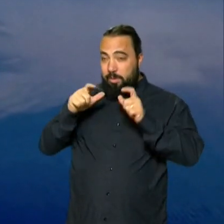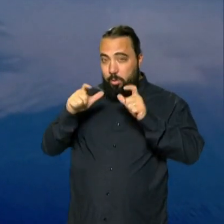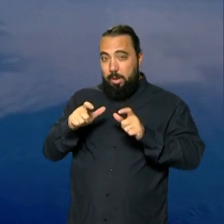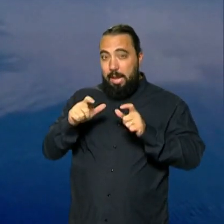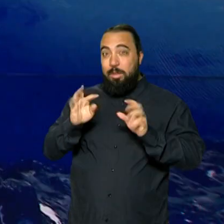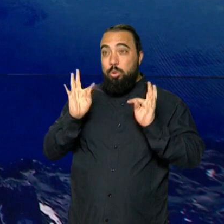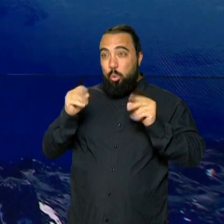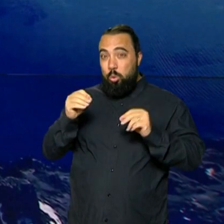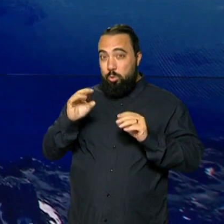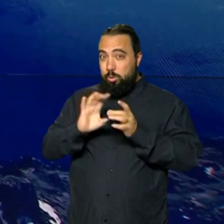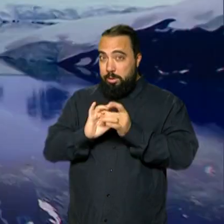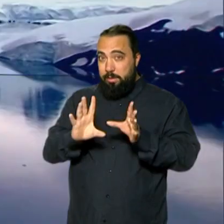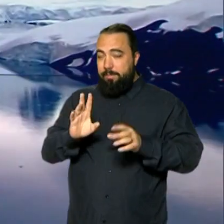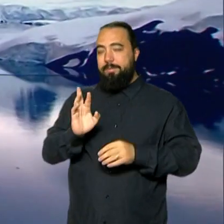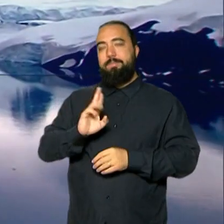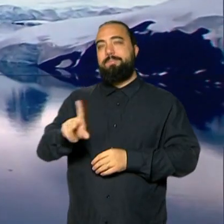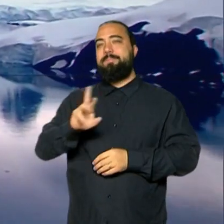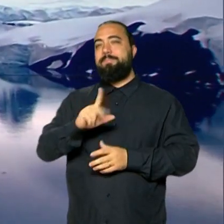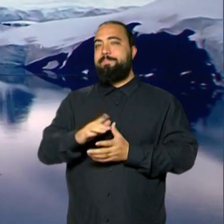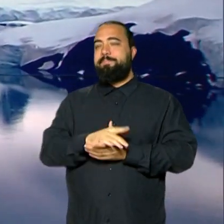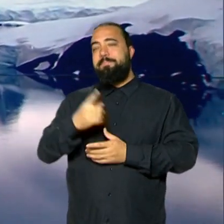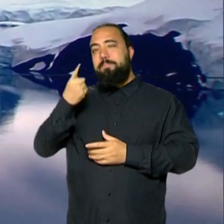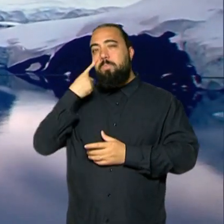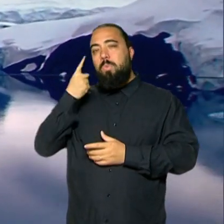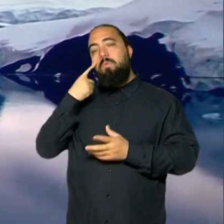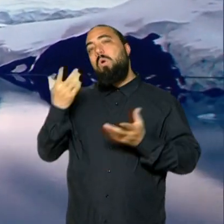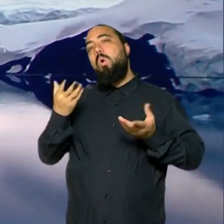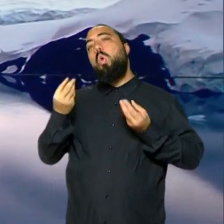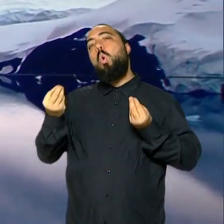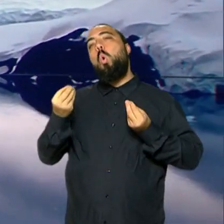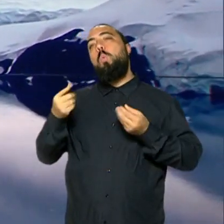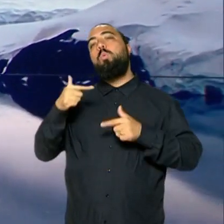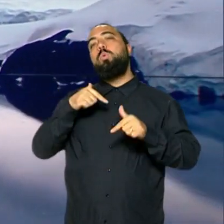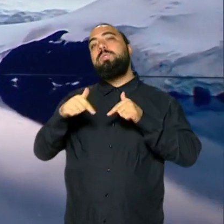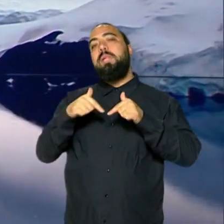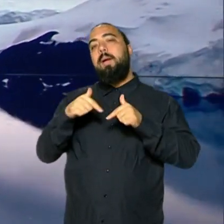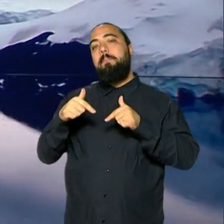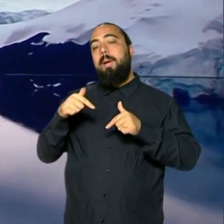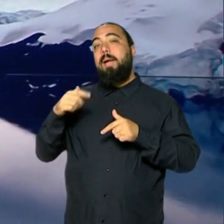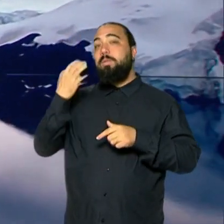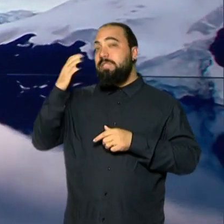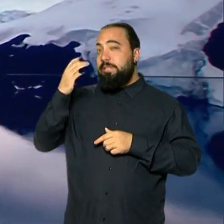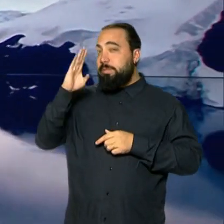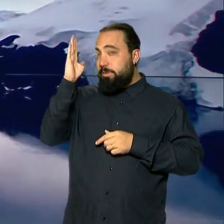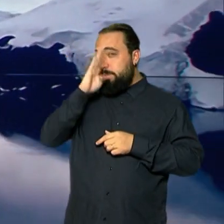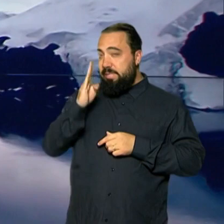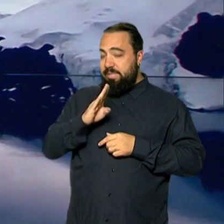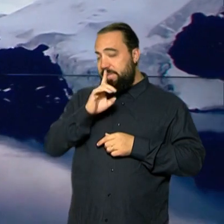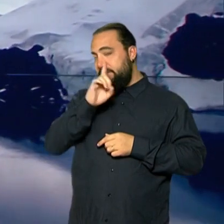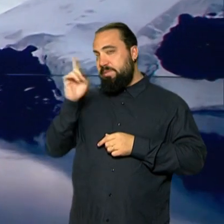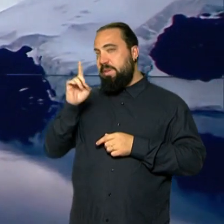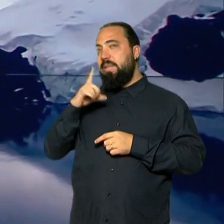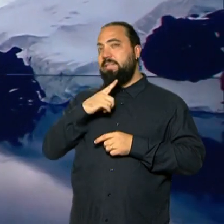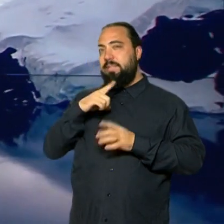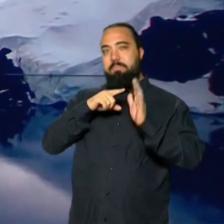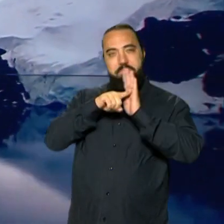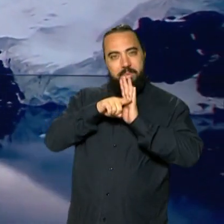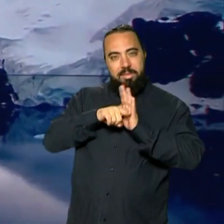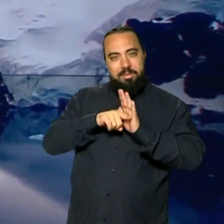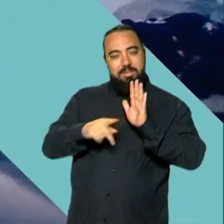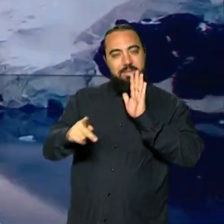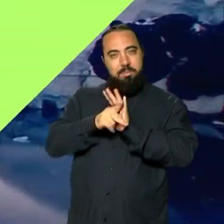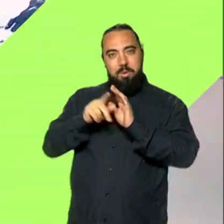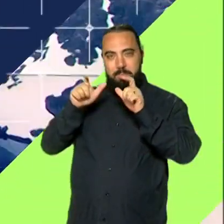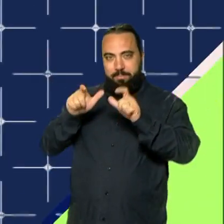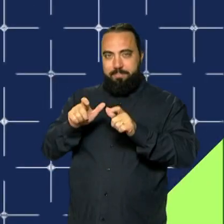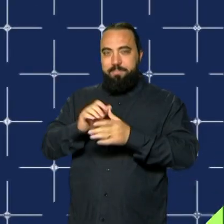todos. Vamos conferir agora como é a rotina e o trabalho de cientistas brasileiros que realizam pesquisas na